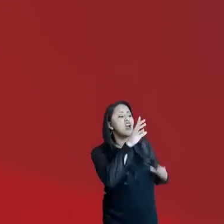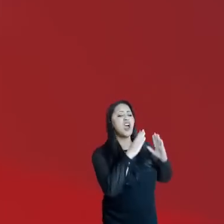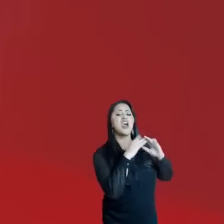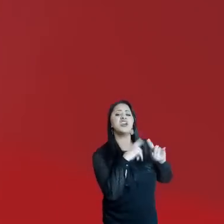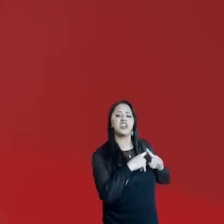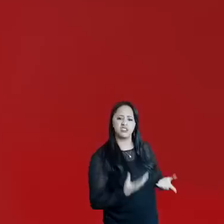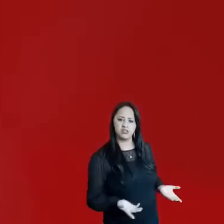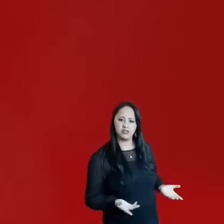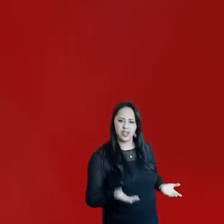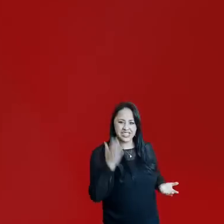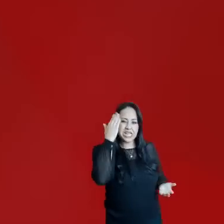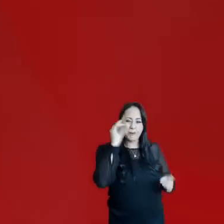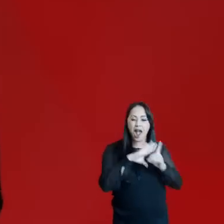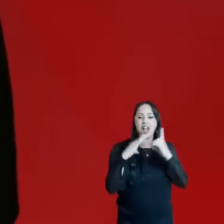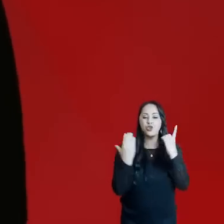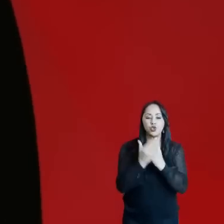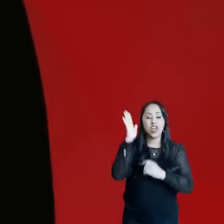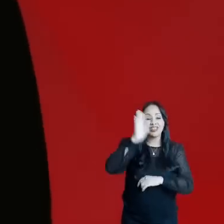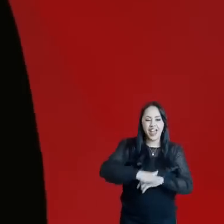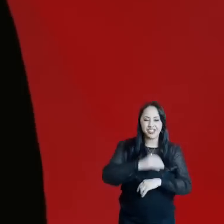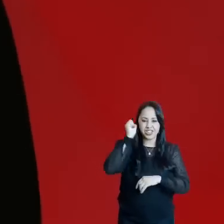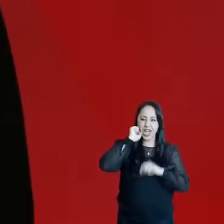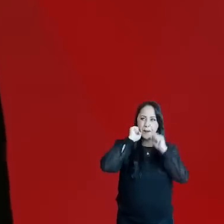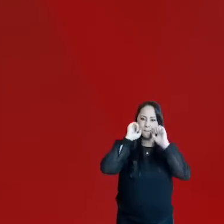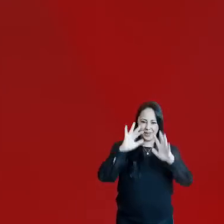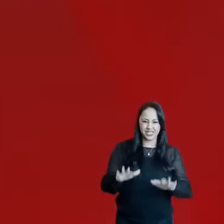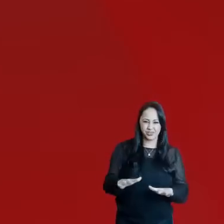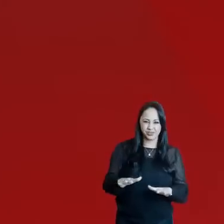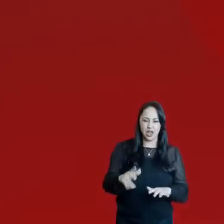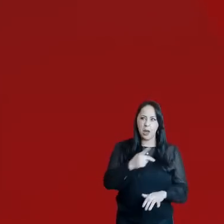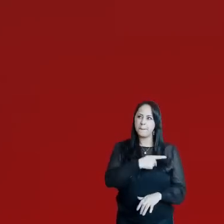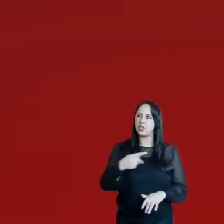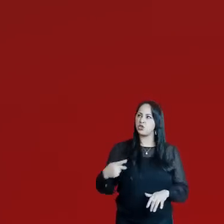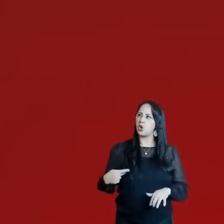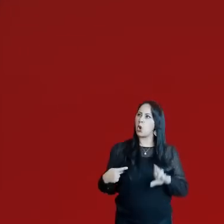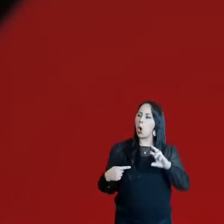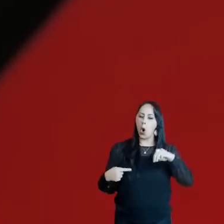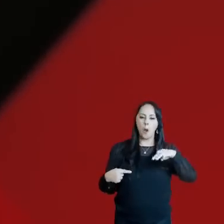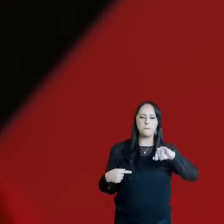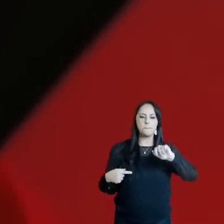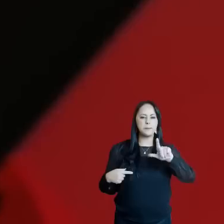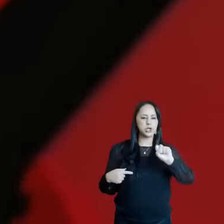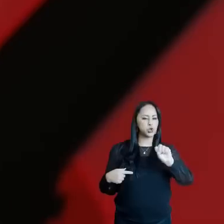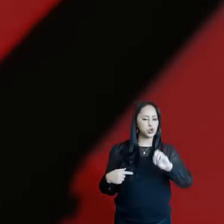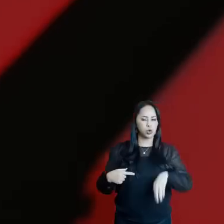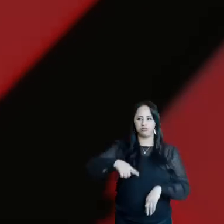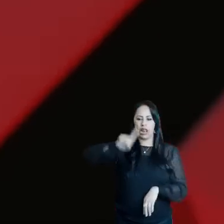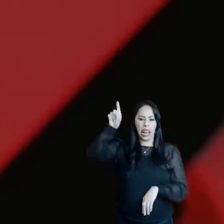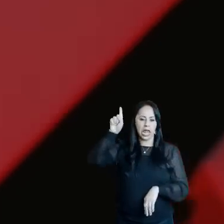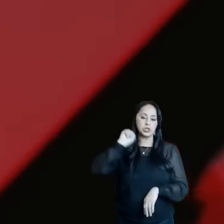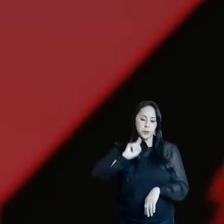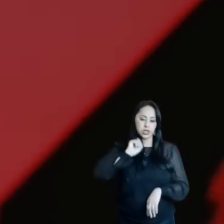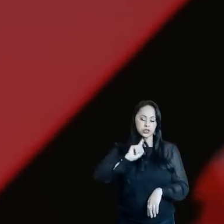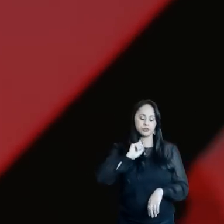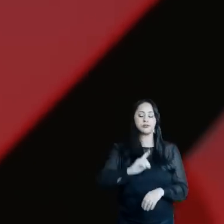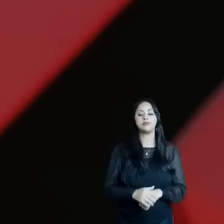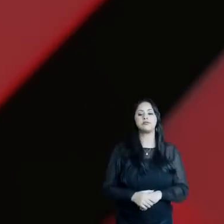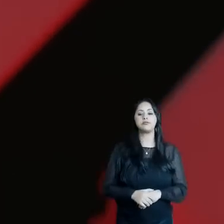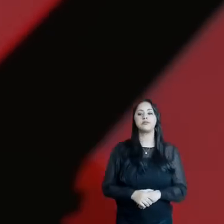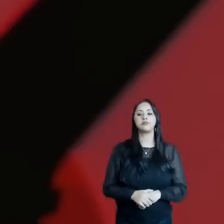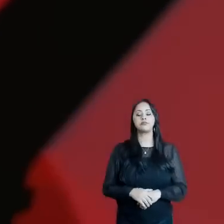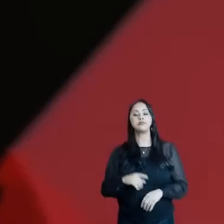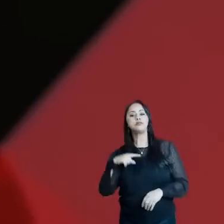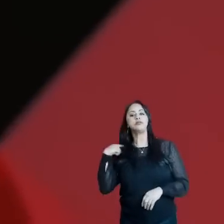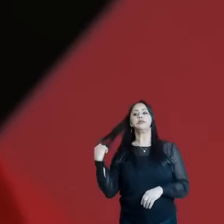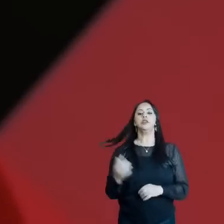tarde, sabe? Tarde da benção. Pastor Romilson Germano, se eu não me engano. Governador Valadares. E chegamos